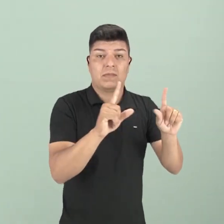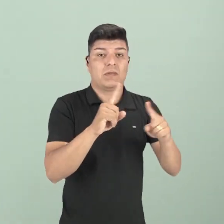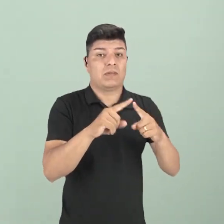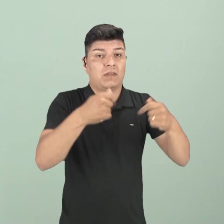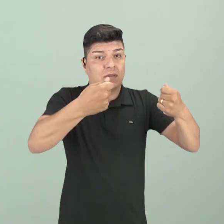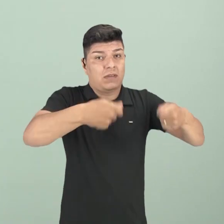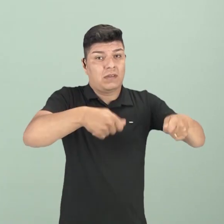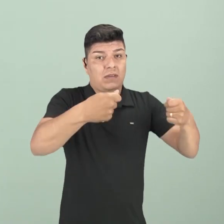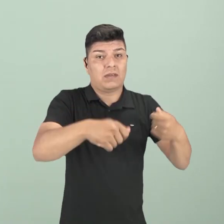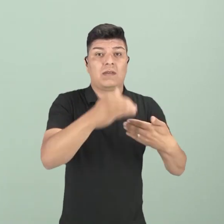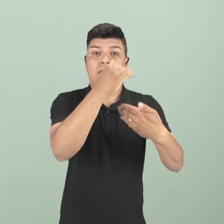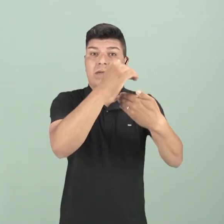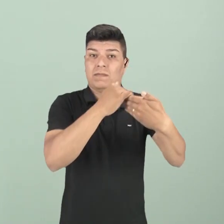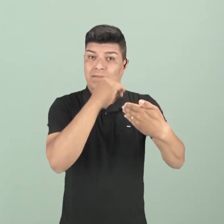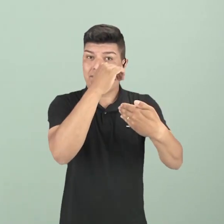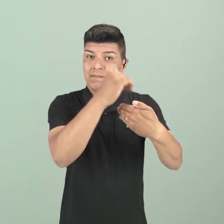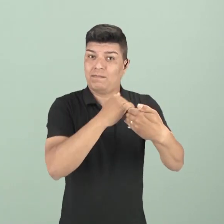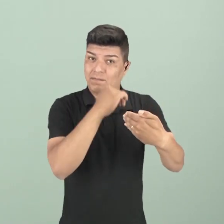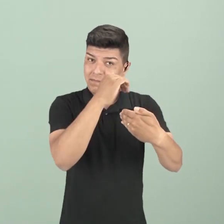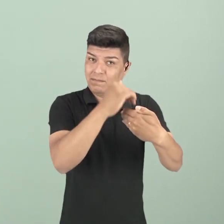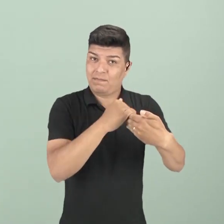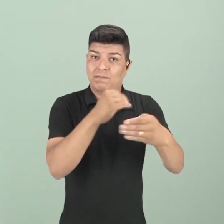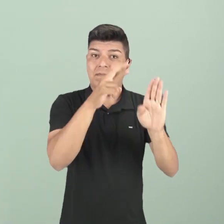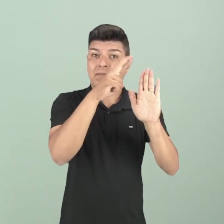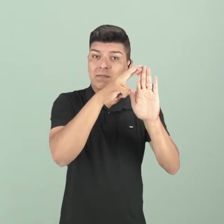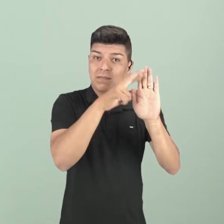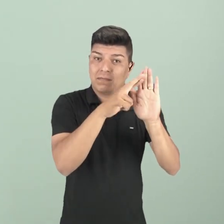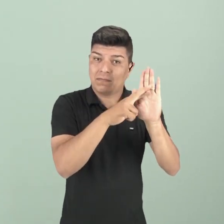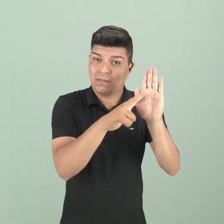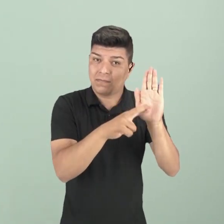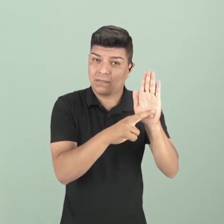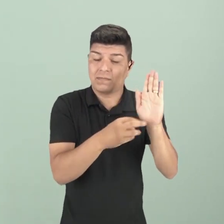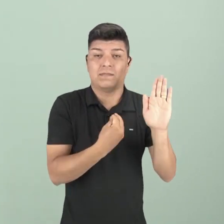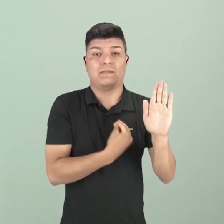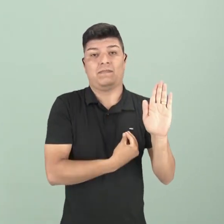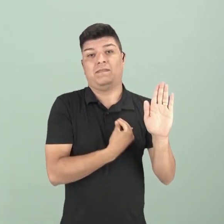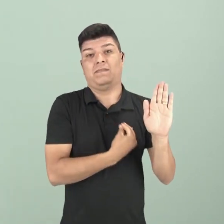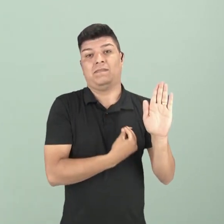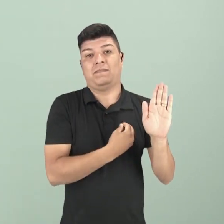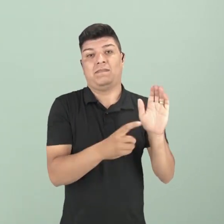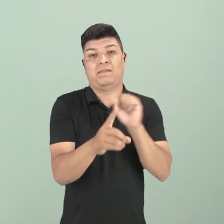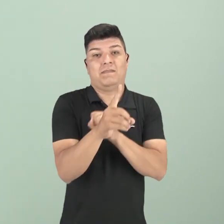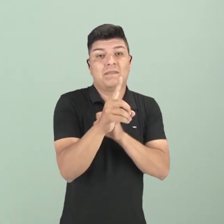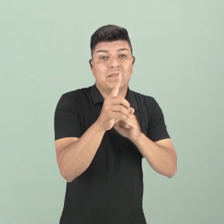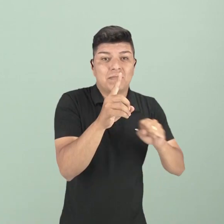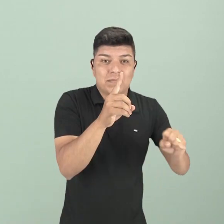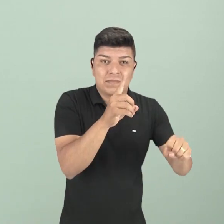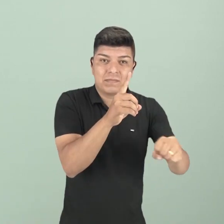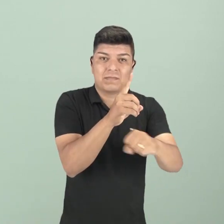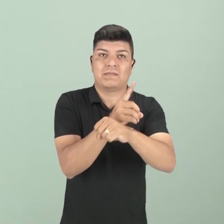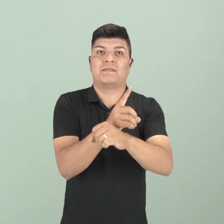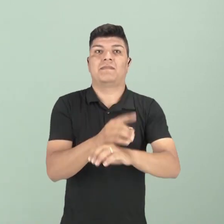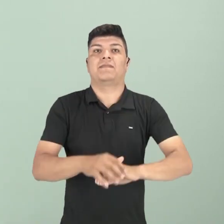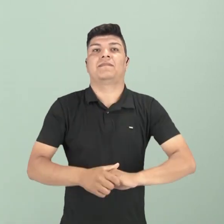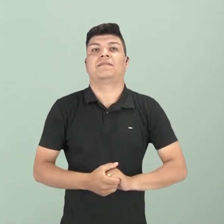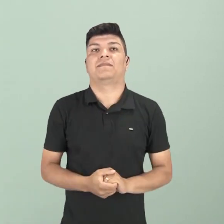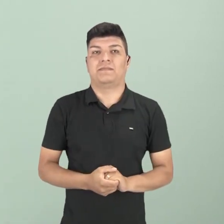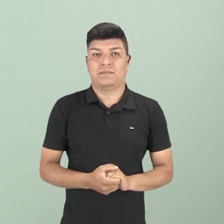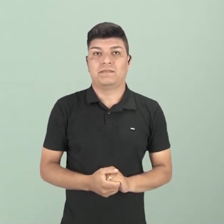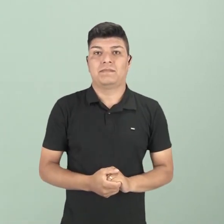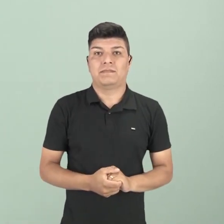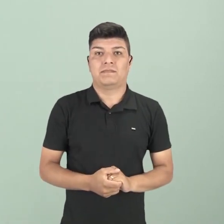precisa dessas orientações, desses sinais e dessas regras para conviver em sociedade.